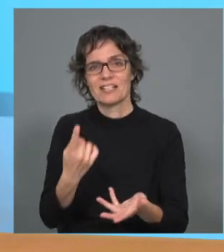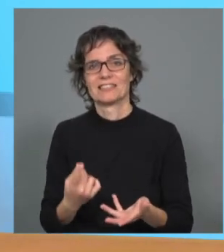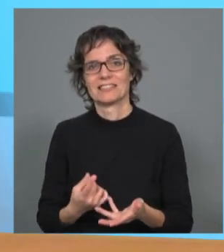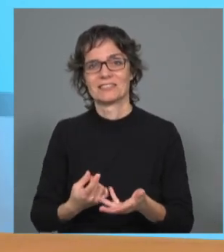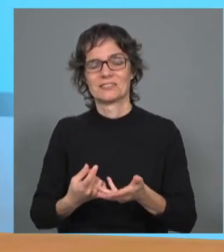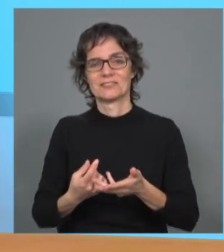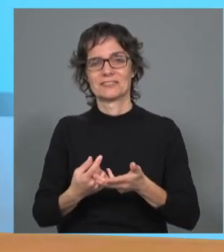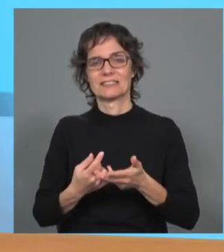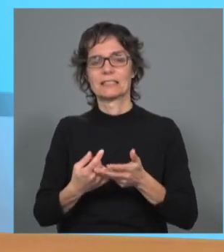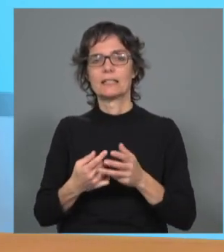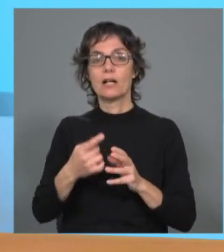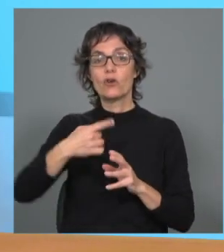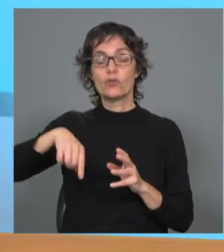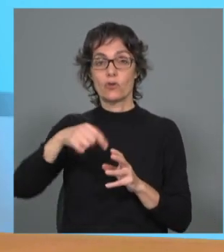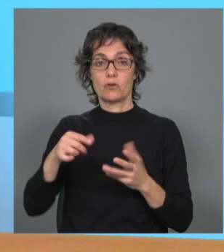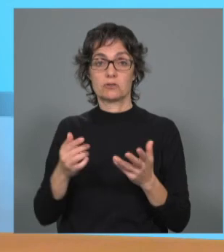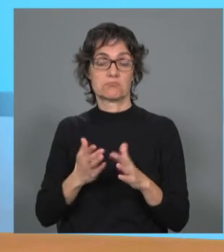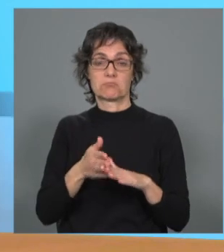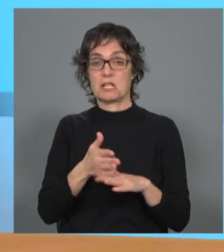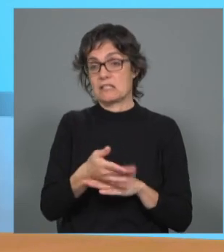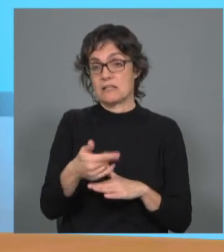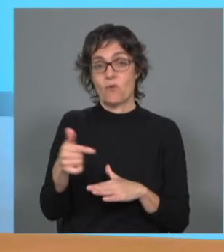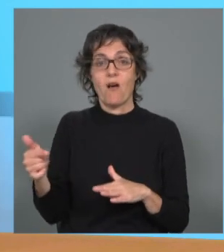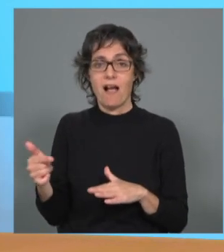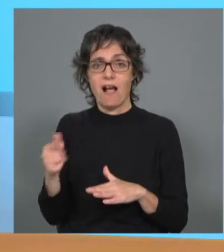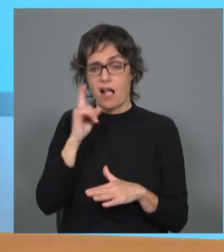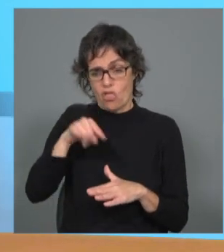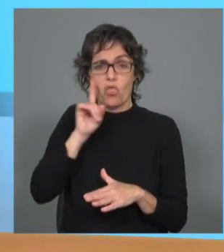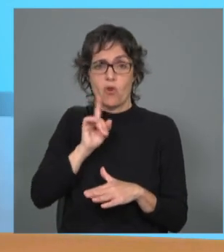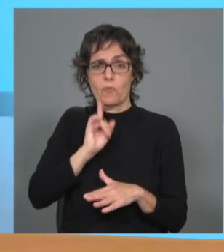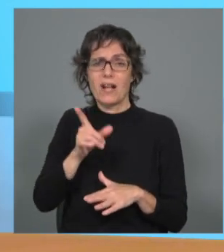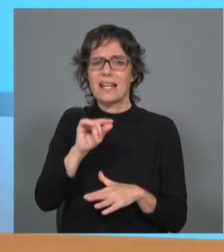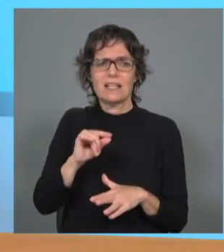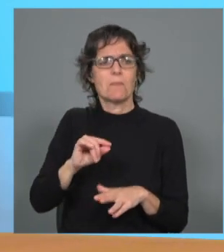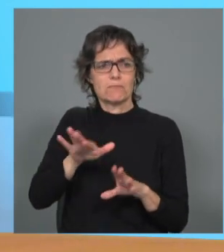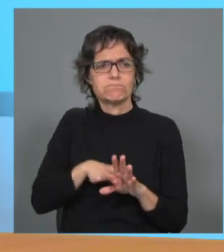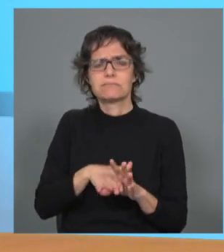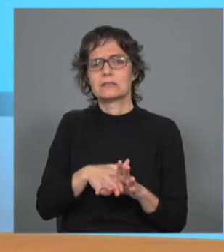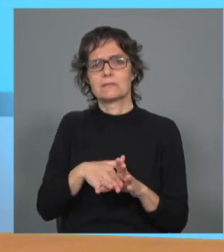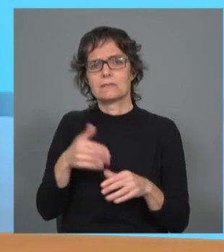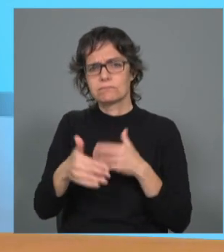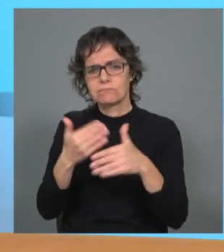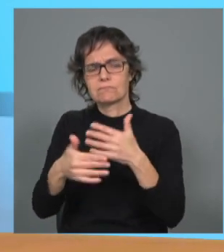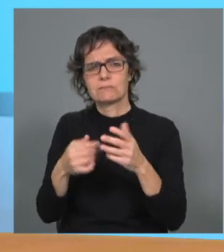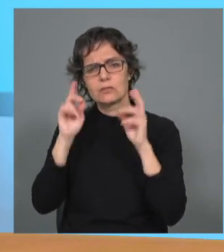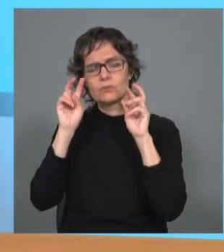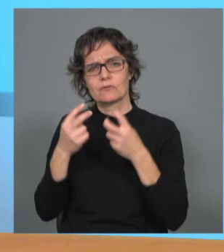a questão. Claro que nós temos acesso e falamos, e muitas vezes até estamos envolvidas no processo de